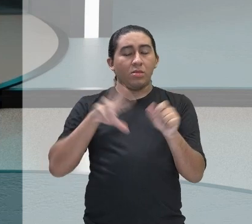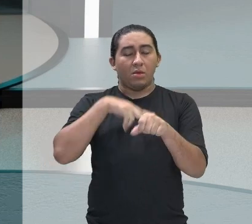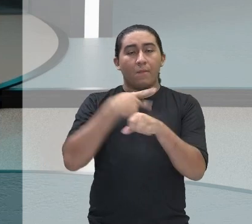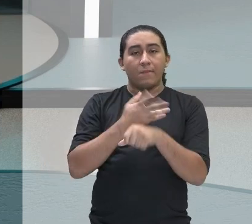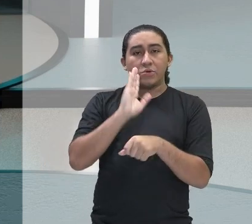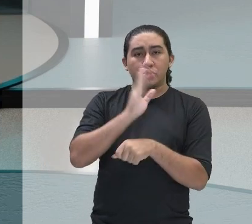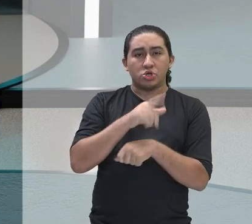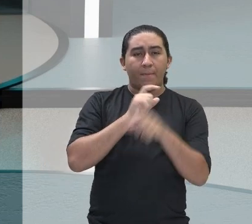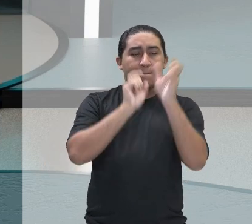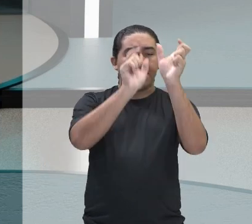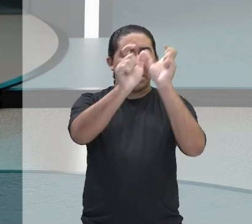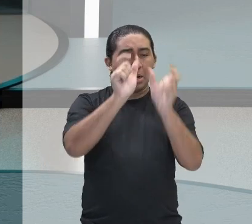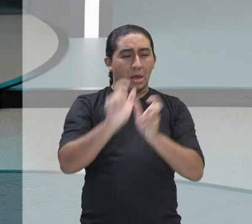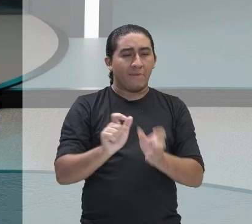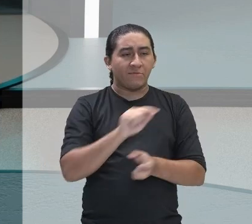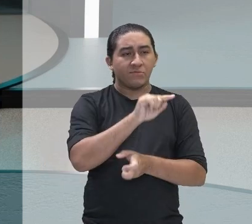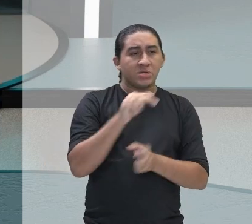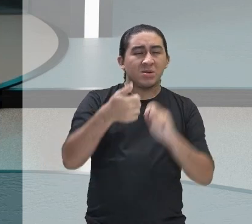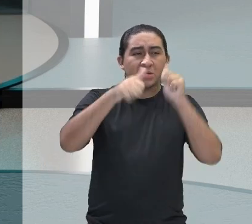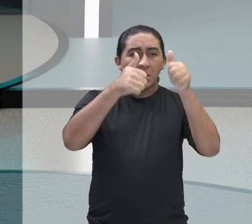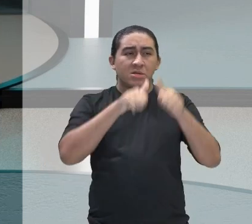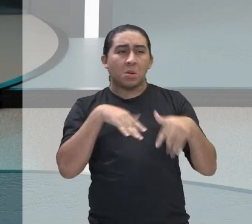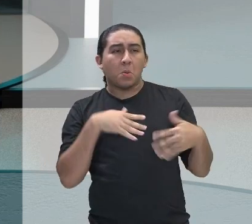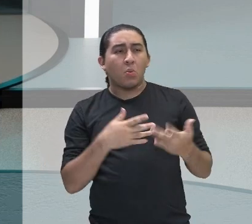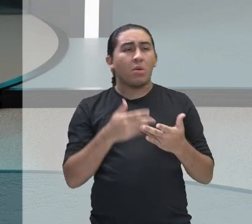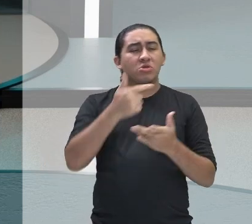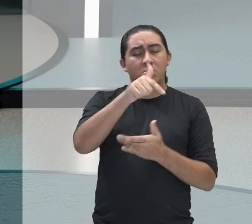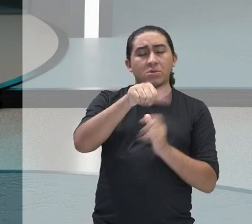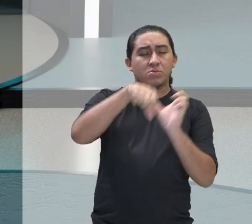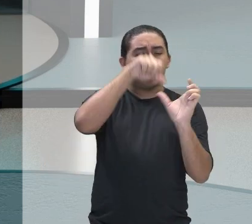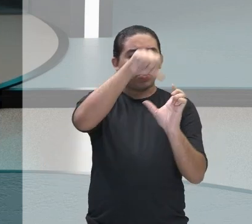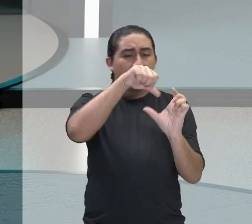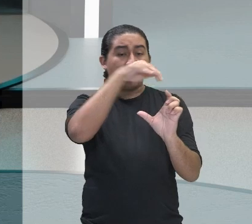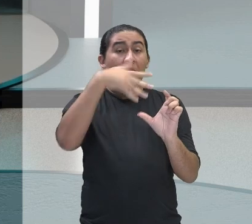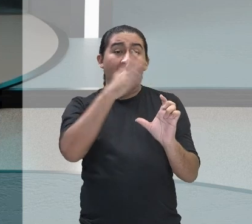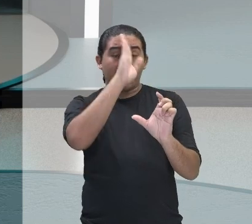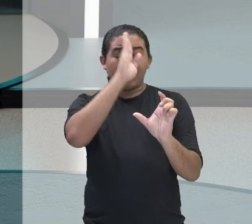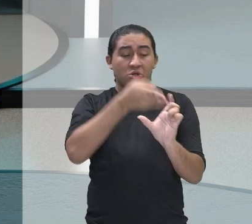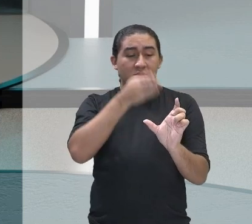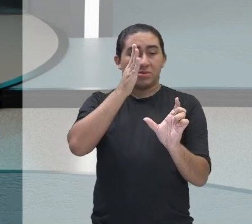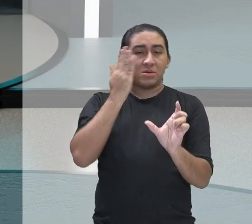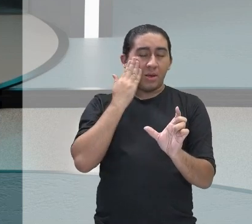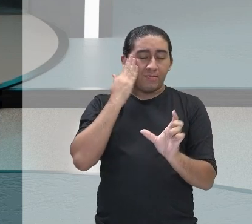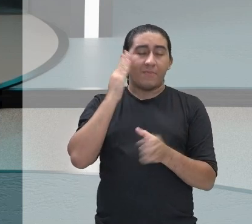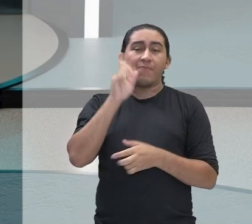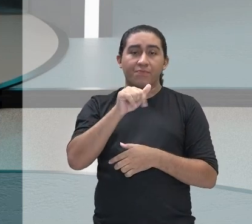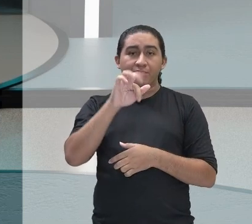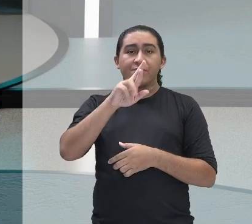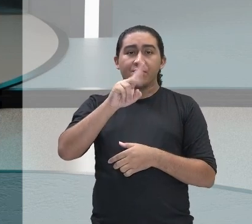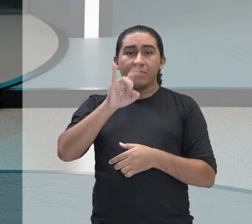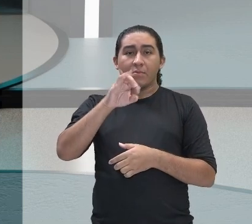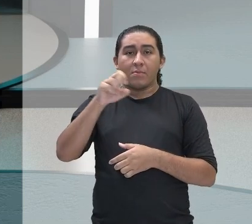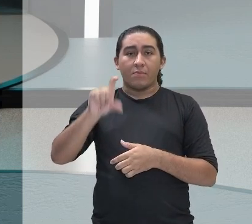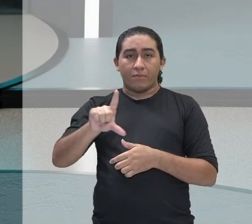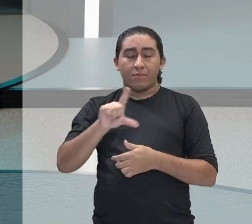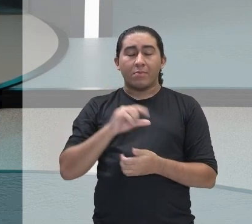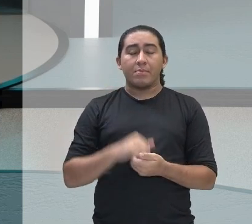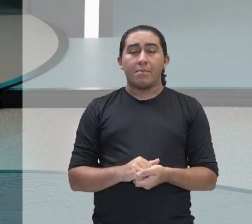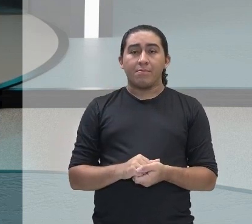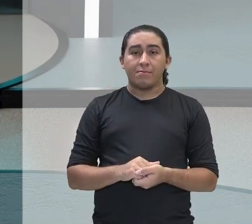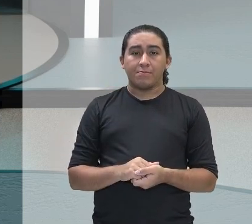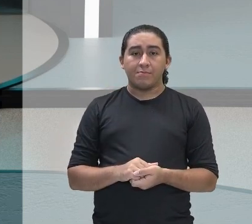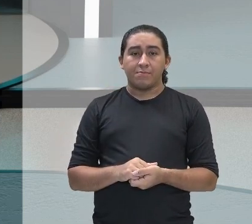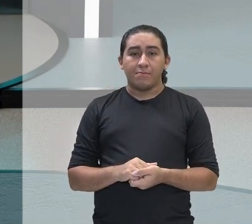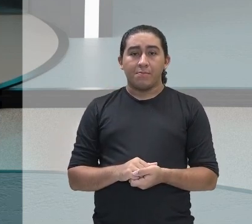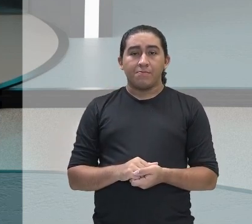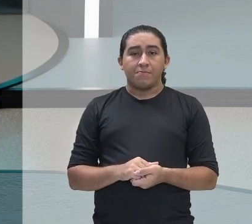as palavras, você vai ver aquela parte que não vai modificar, que é o radical, né?